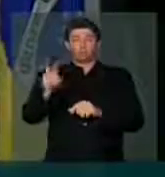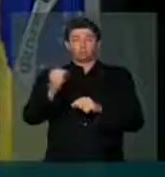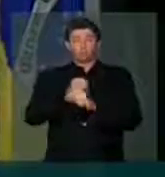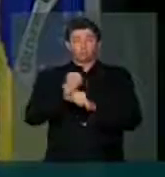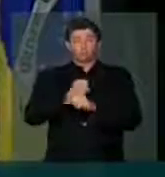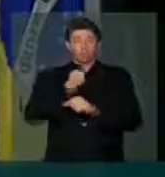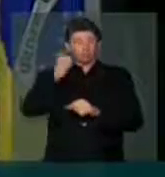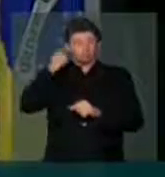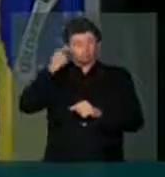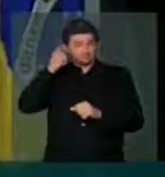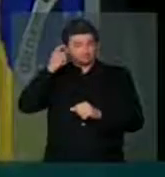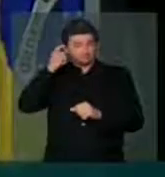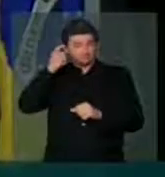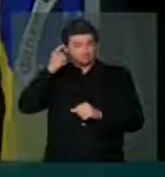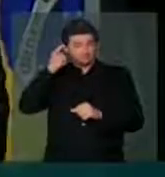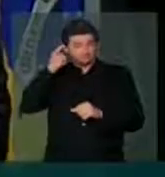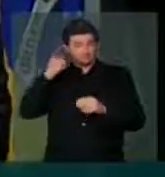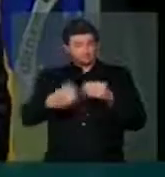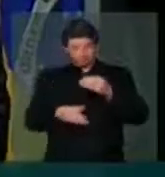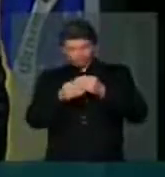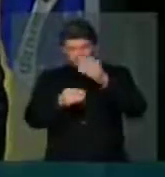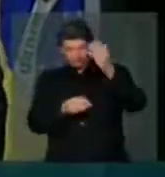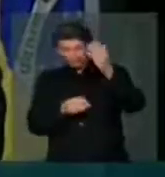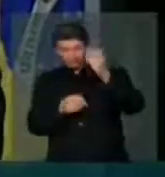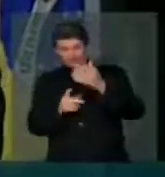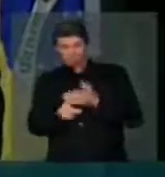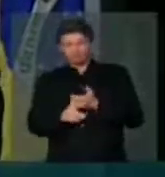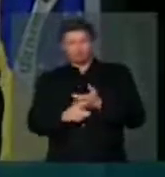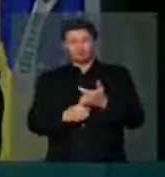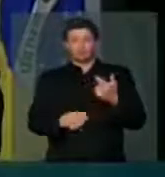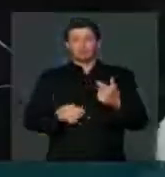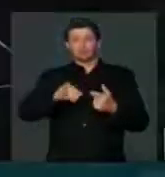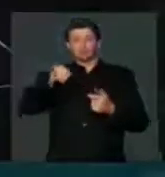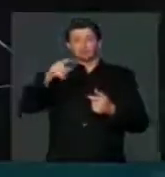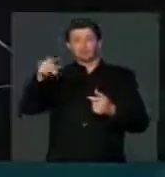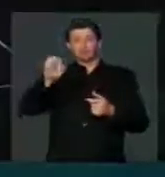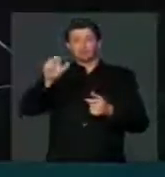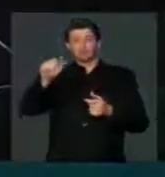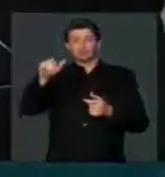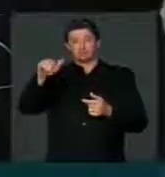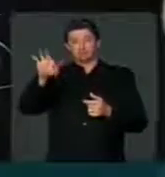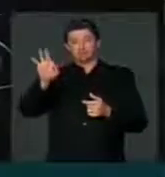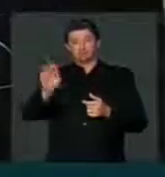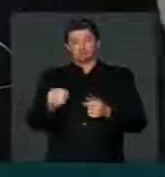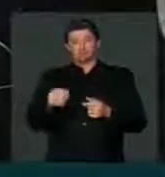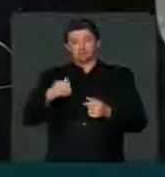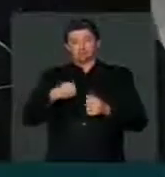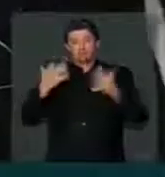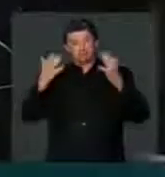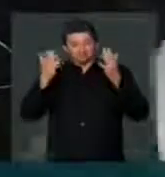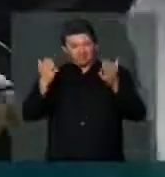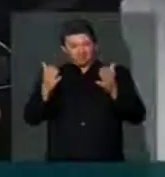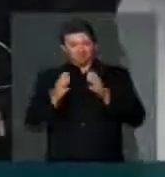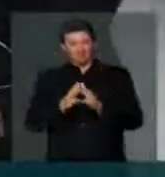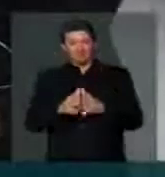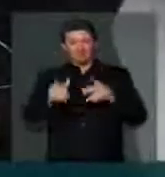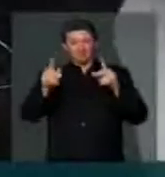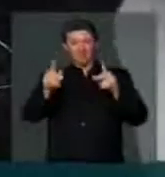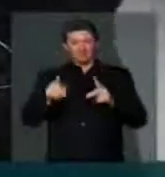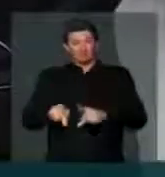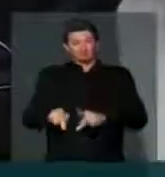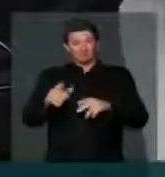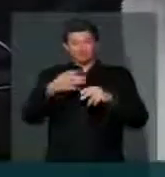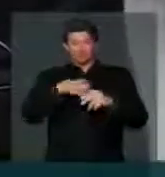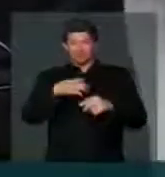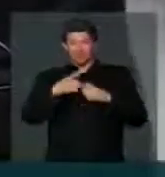obras anunciadas. Uma parte, senhor deputado João Galberto, queria parabenizar a população da Bahia